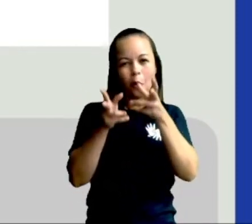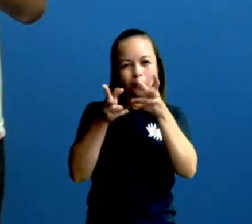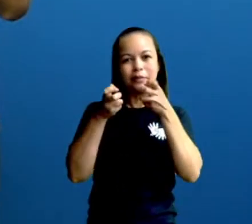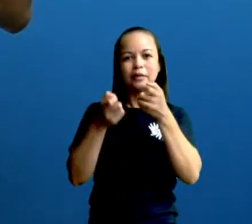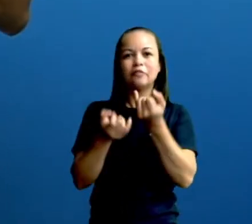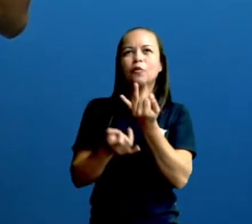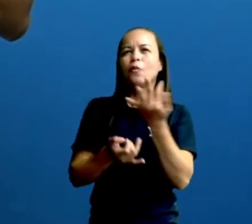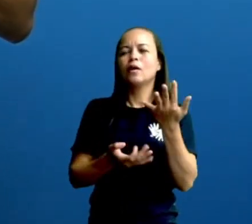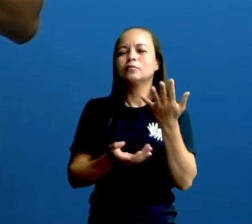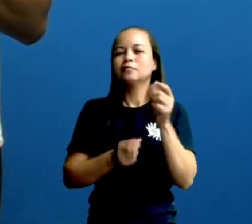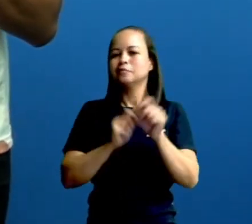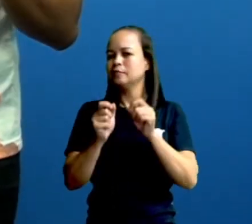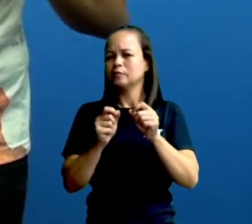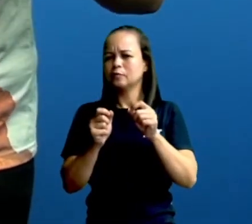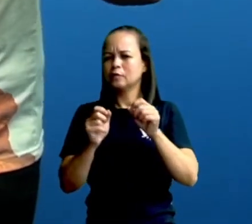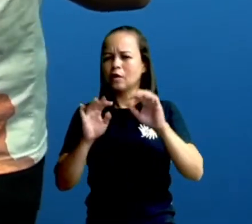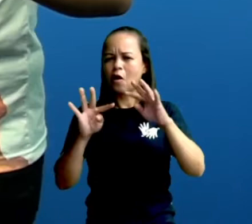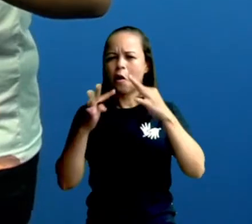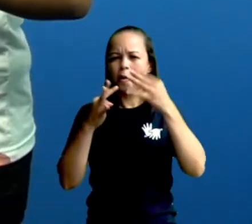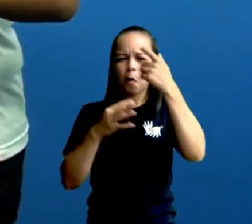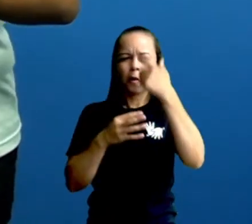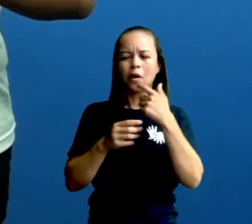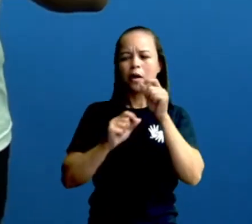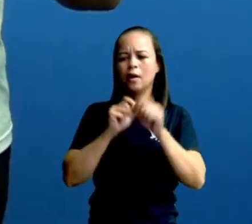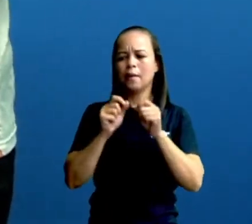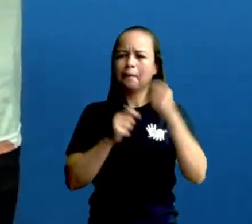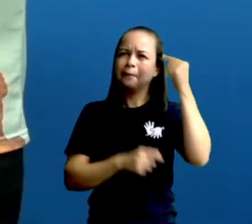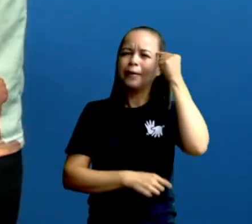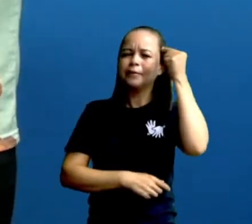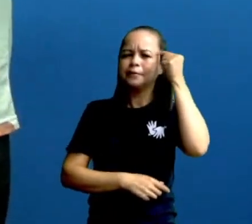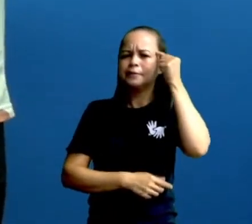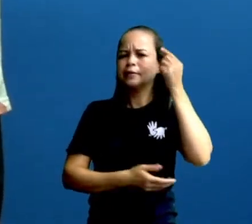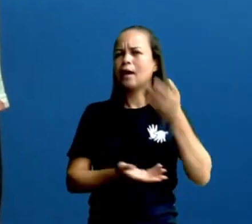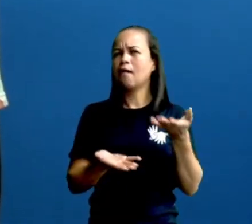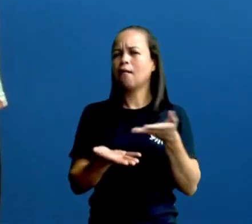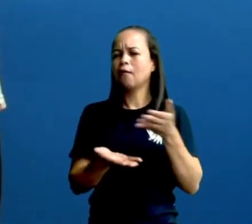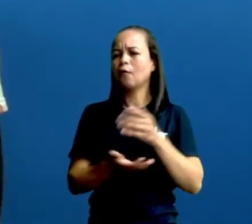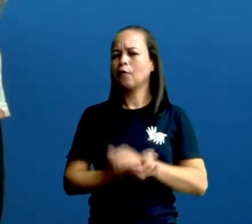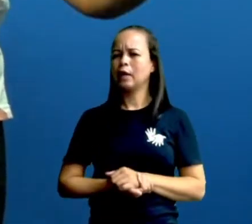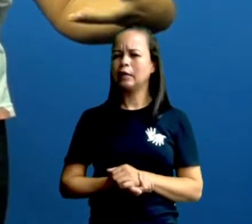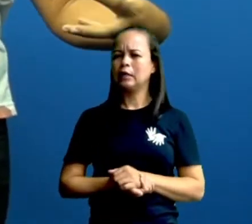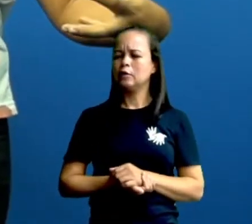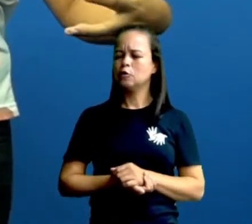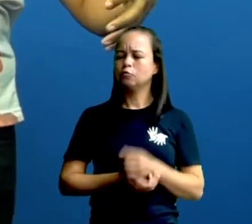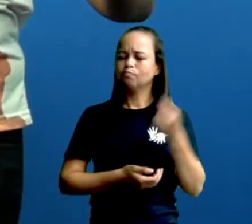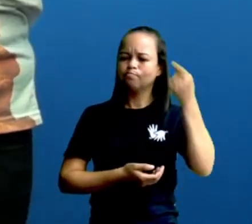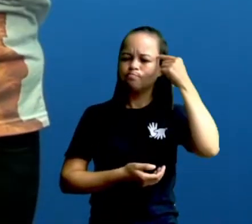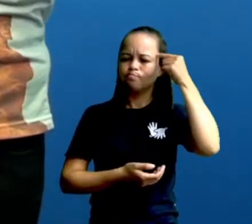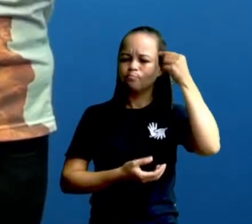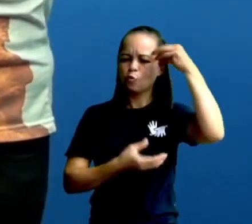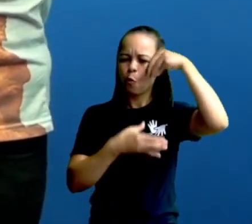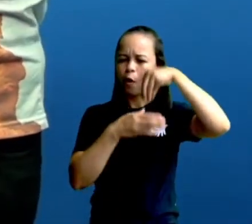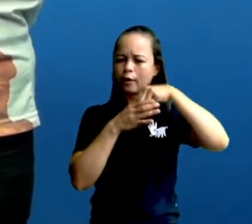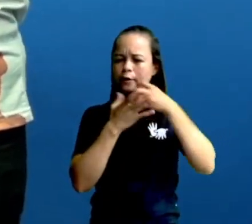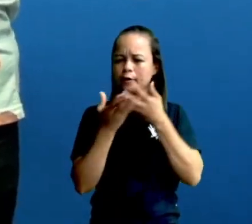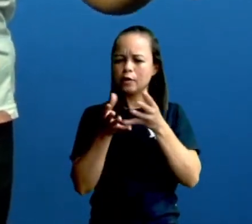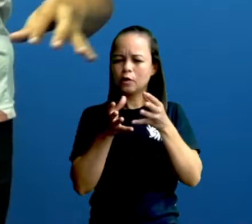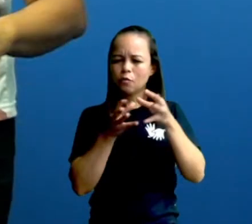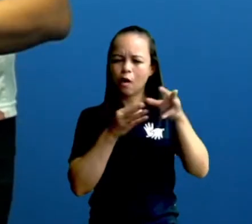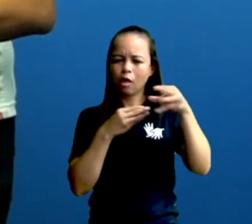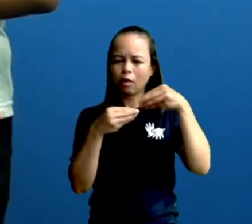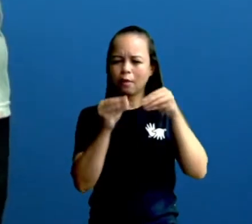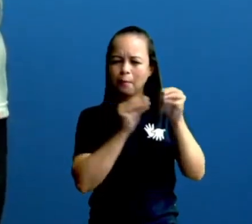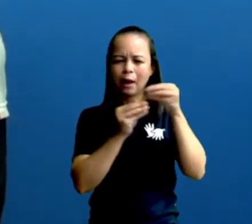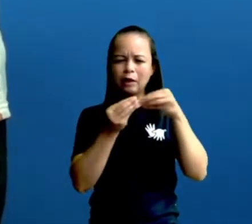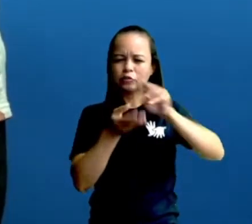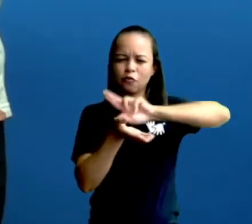produção. Pensa bem. Eu tô aqui nesse momento imerso, eu tô aqui mergulhado em uma ilha de plástico. Pode